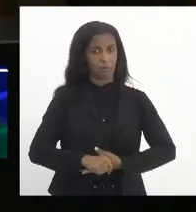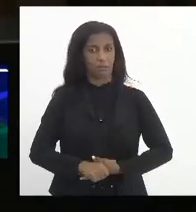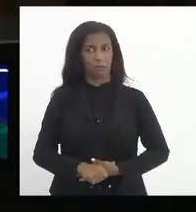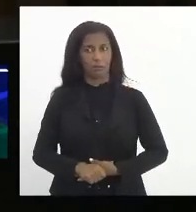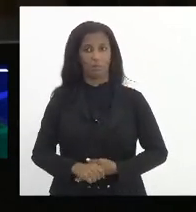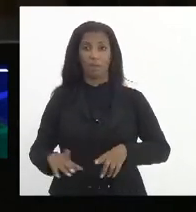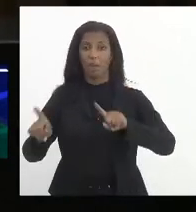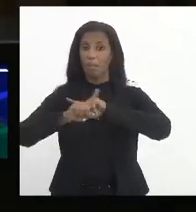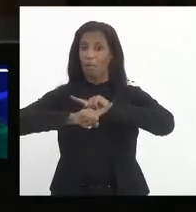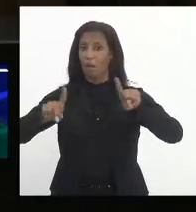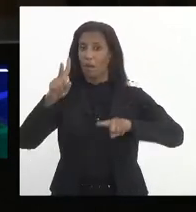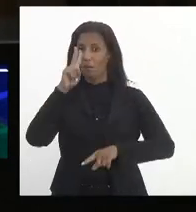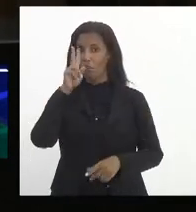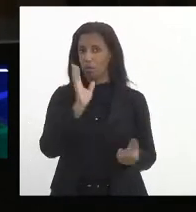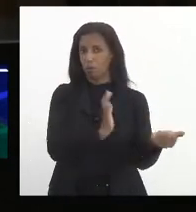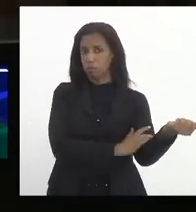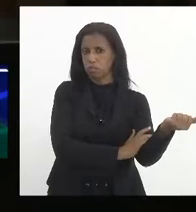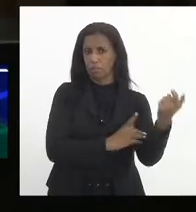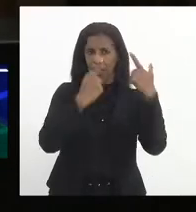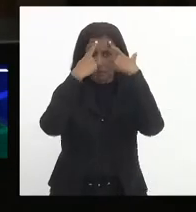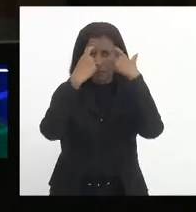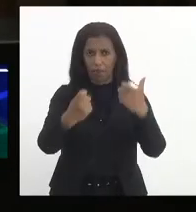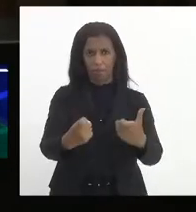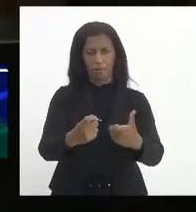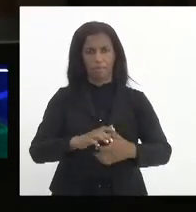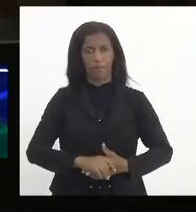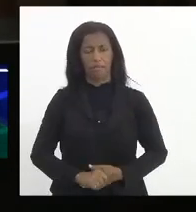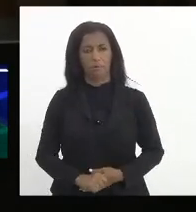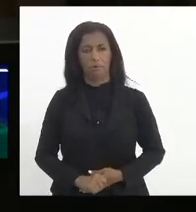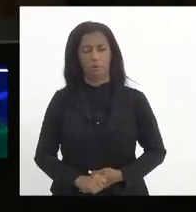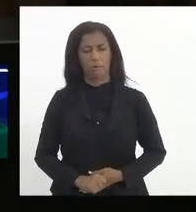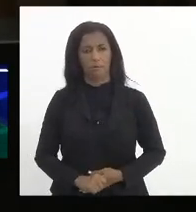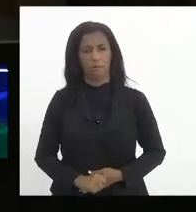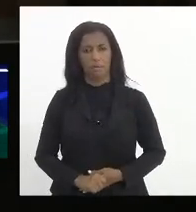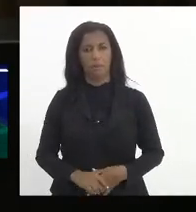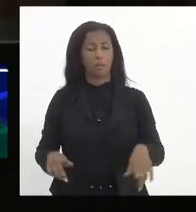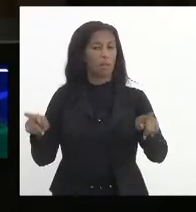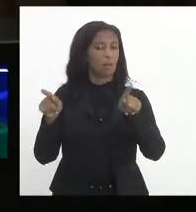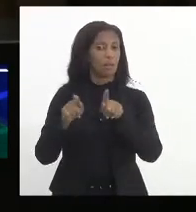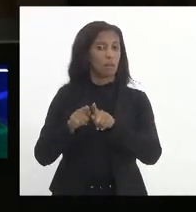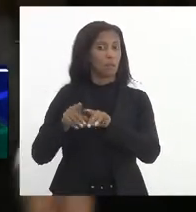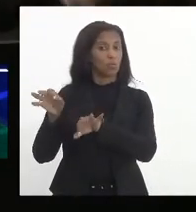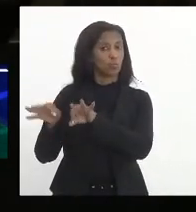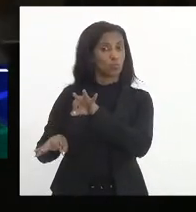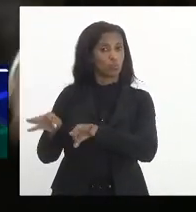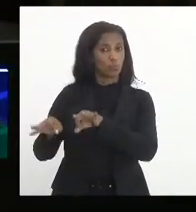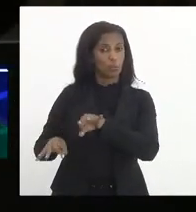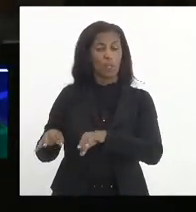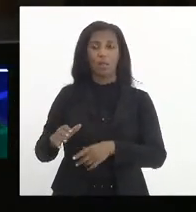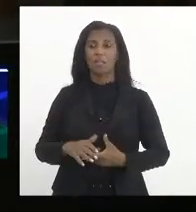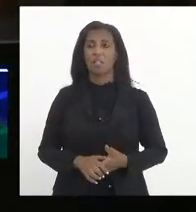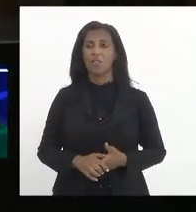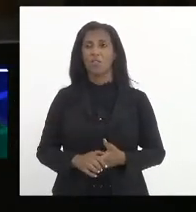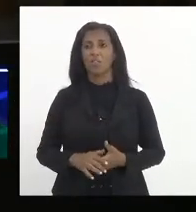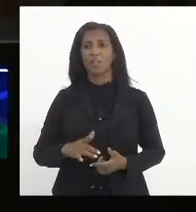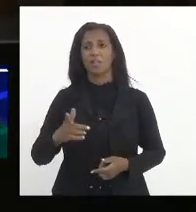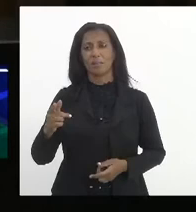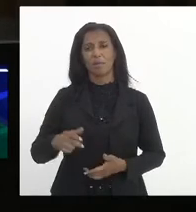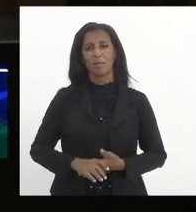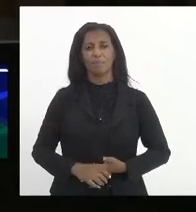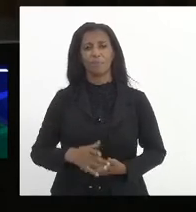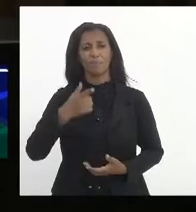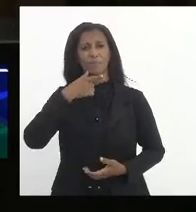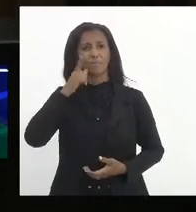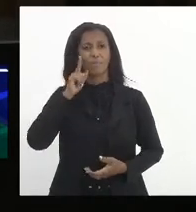É mas não pela força bruta pela violência muito menos jurídica e muito menos